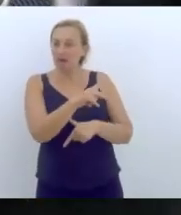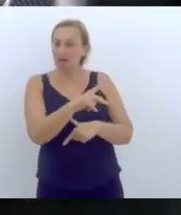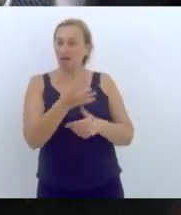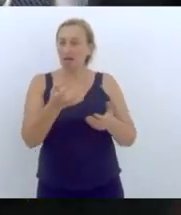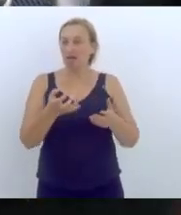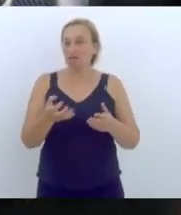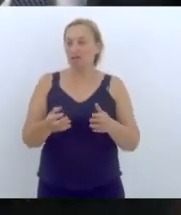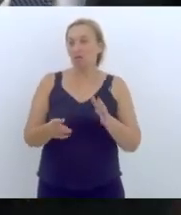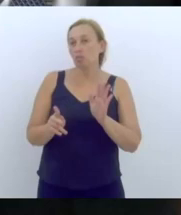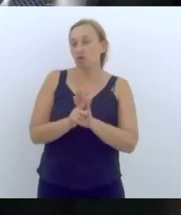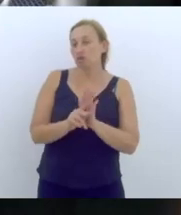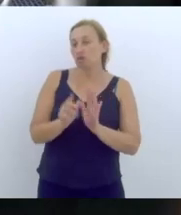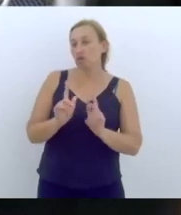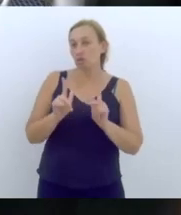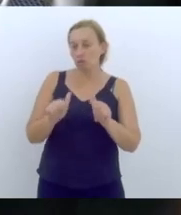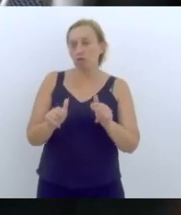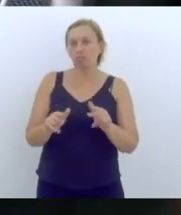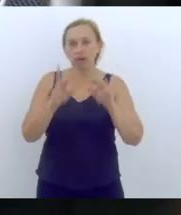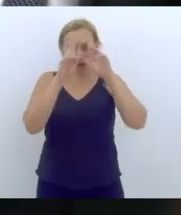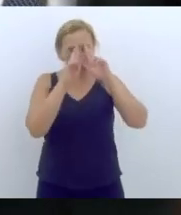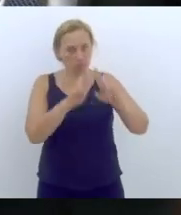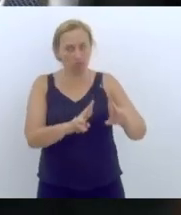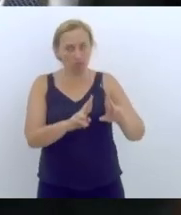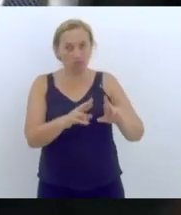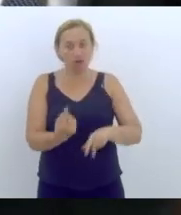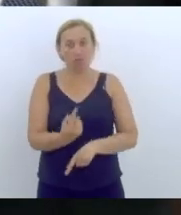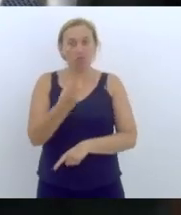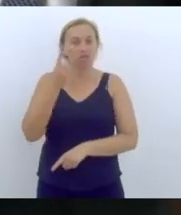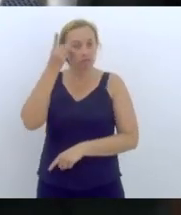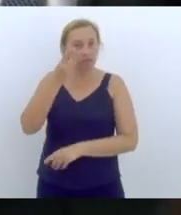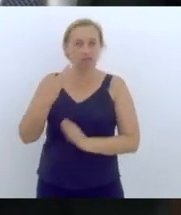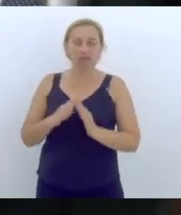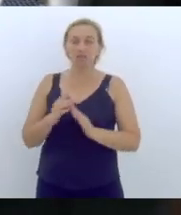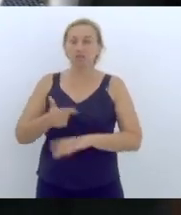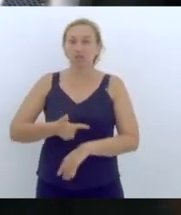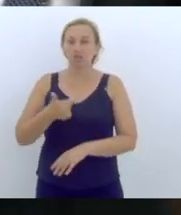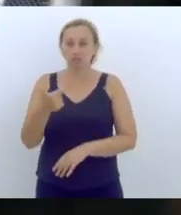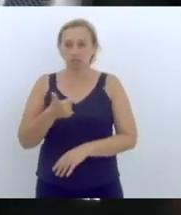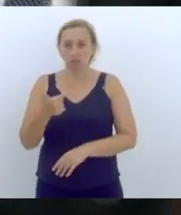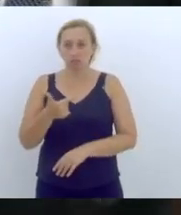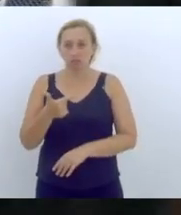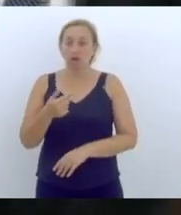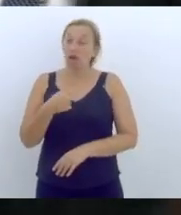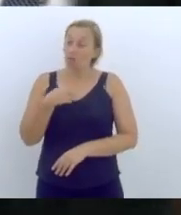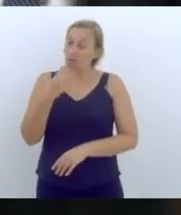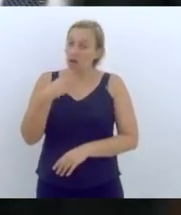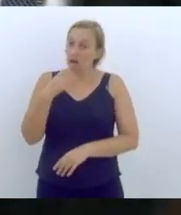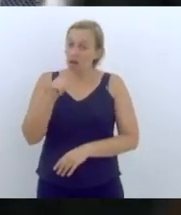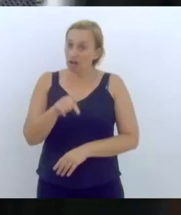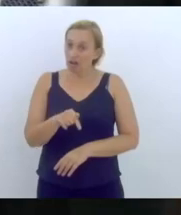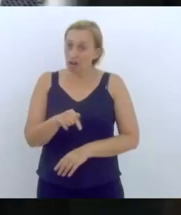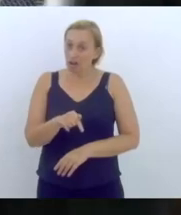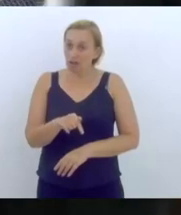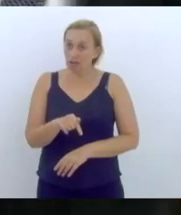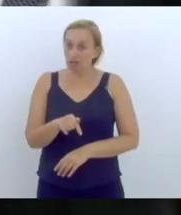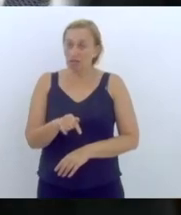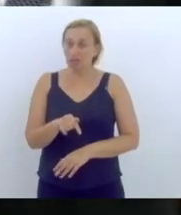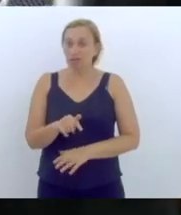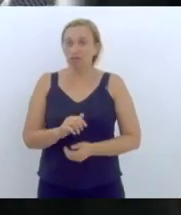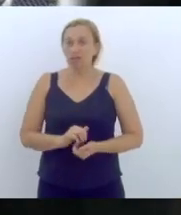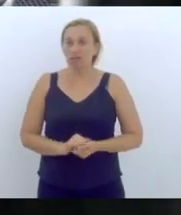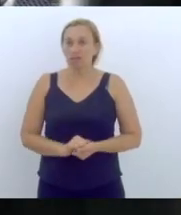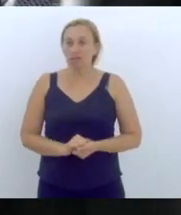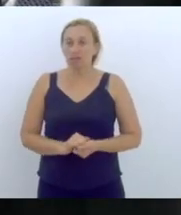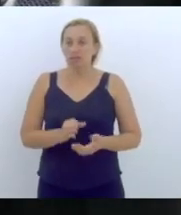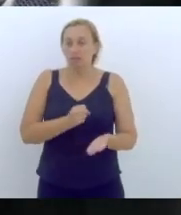ela. Em primeiro lugar, respeito a uma deputada dessa casa. Segundo, eu falei aqui, fiz uma ponderação